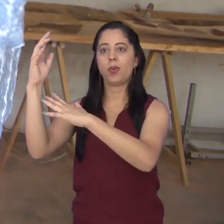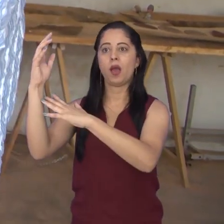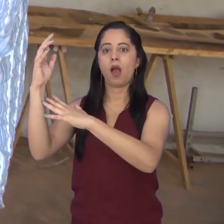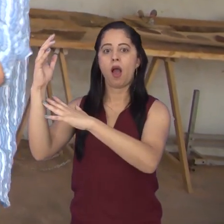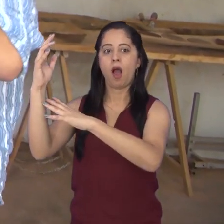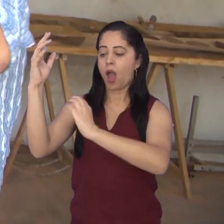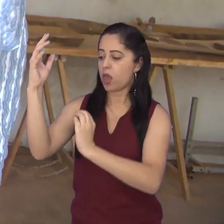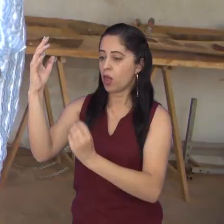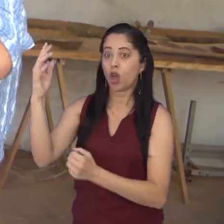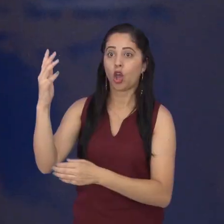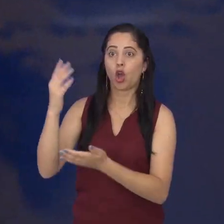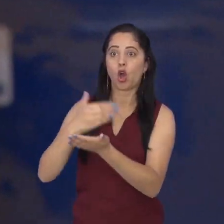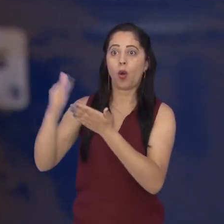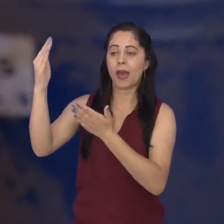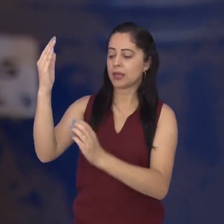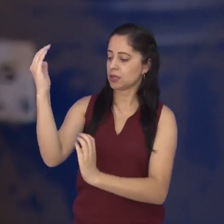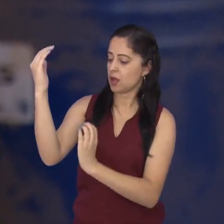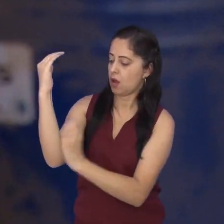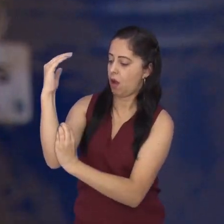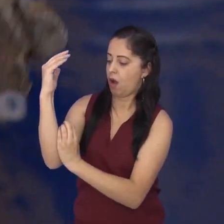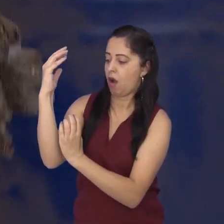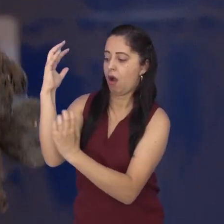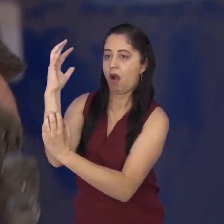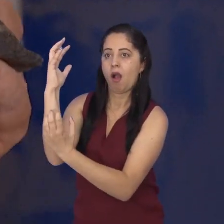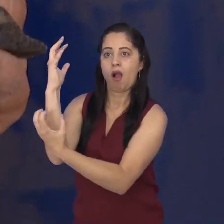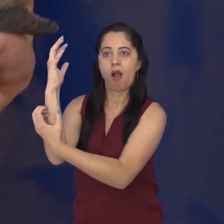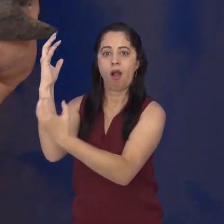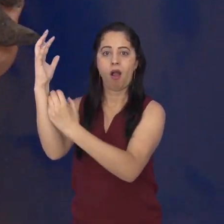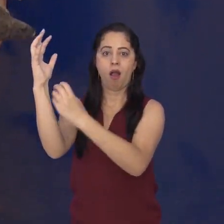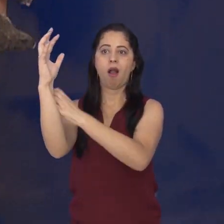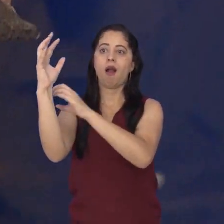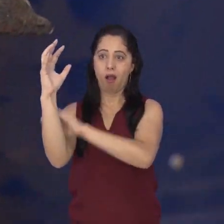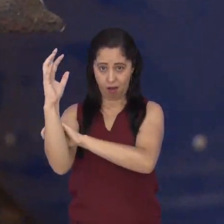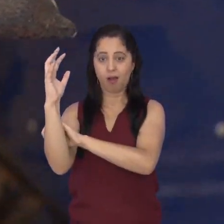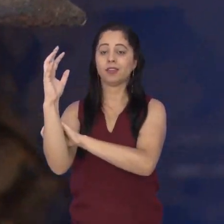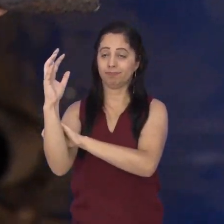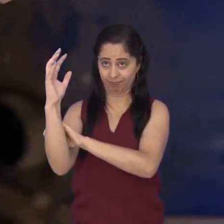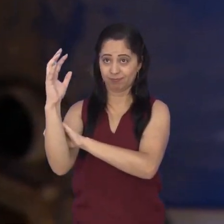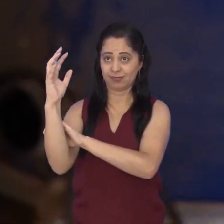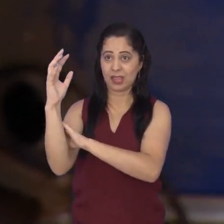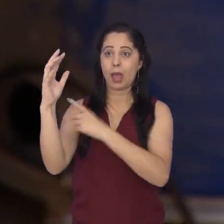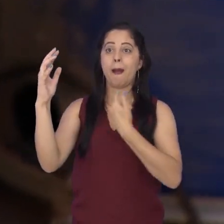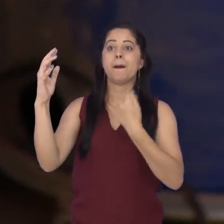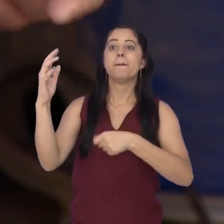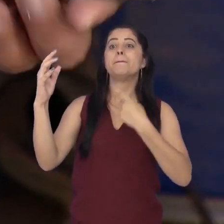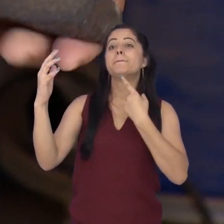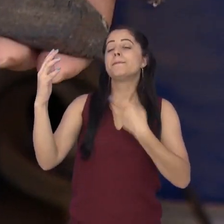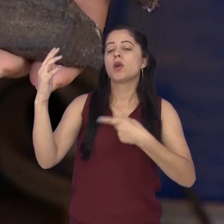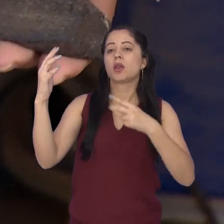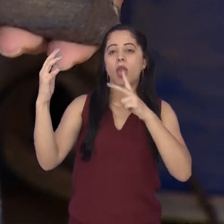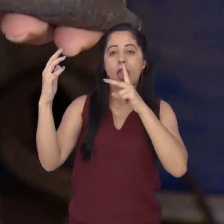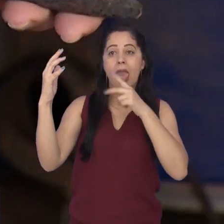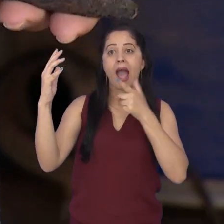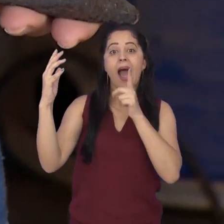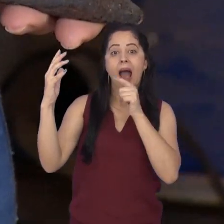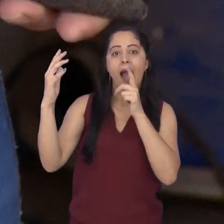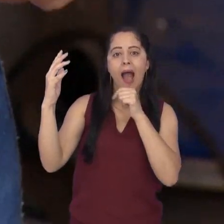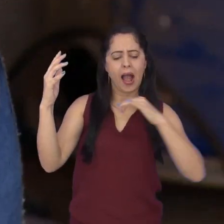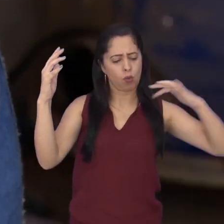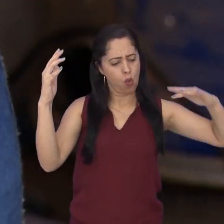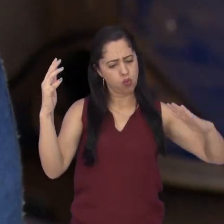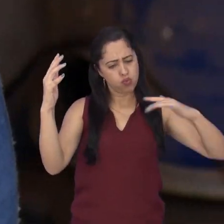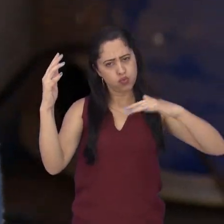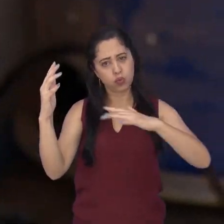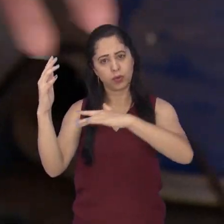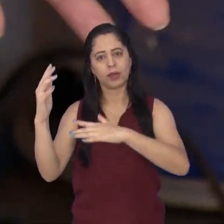Depois de muitos e muitos anos dessa peça, é claro, né? Recebendo ali a força da natureza em cima dela para ela